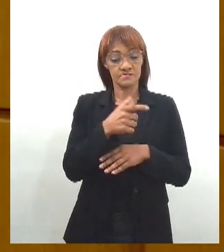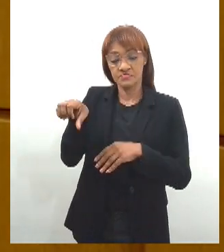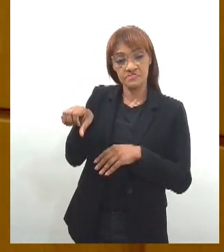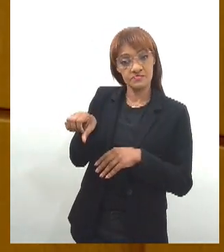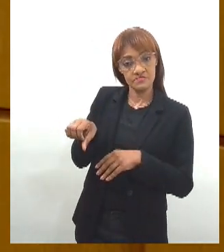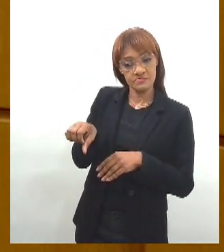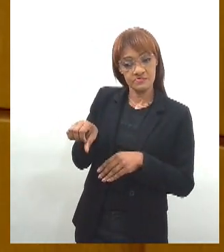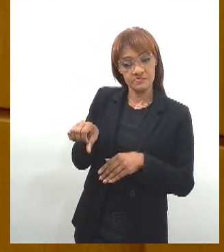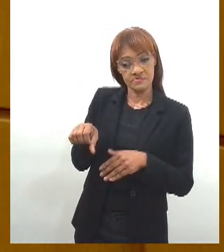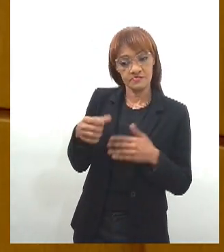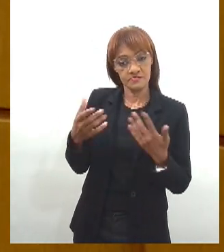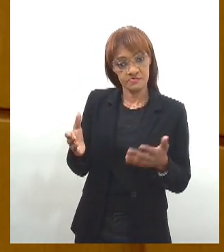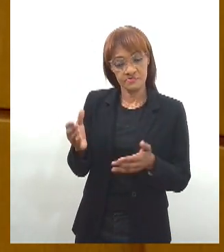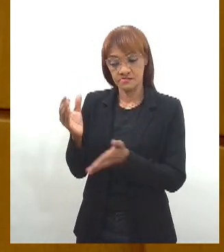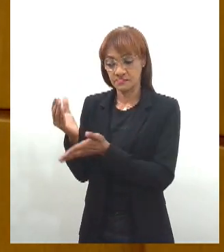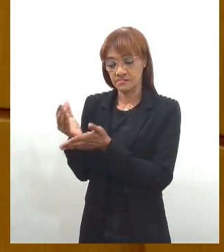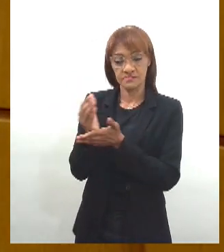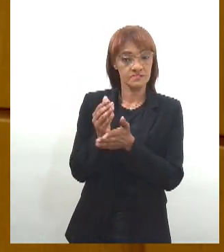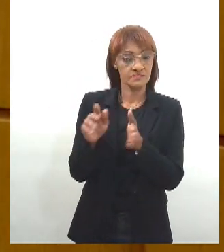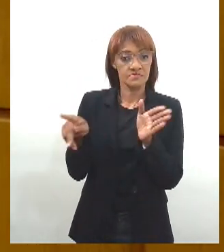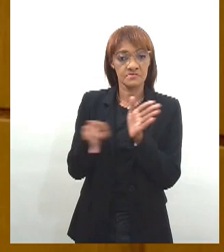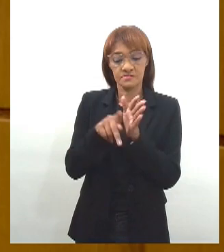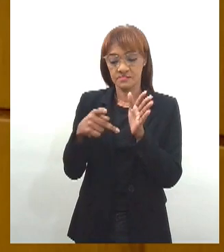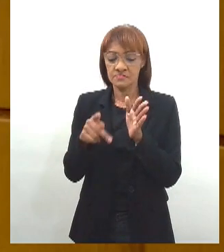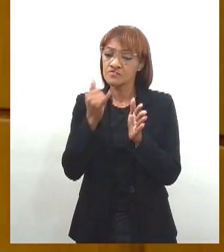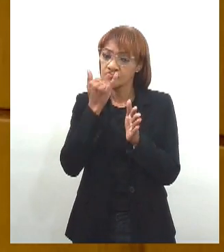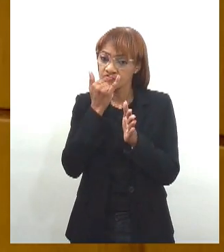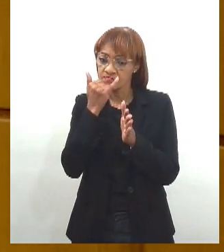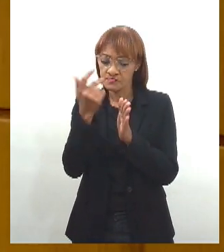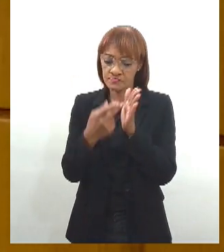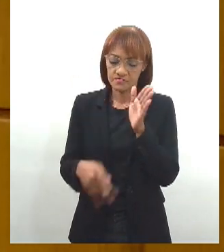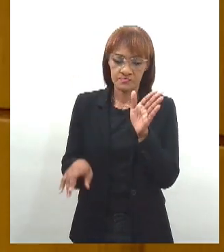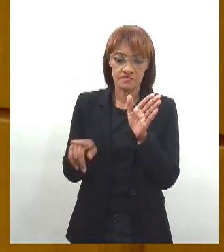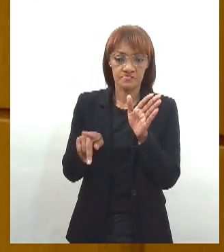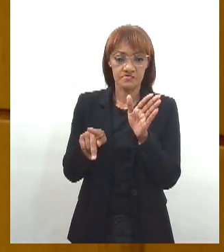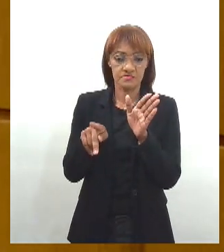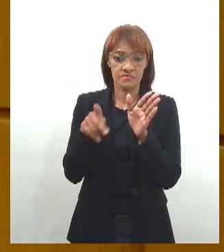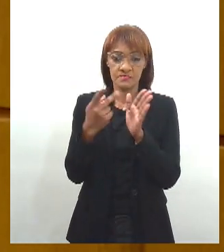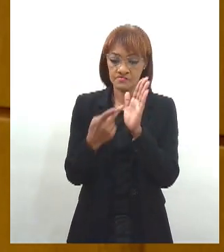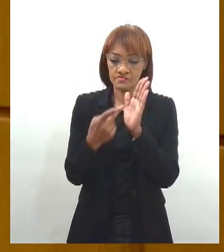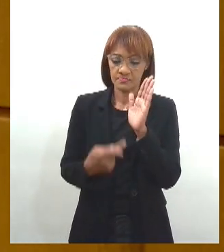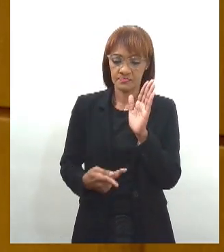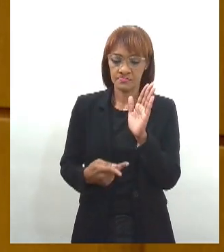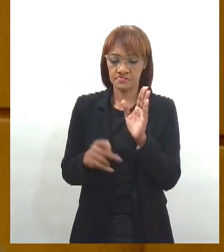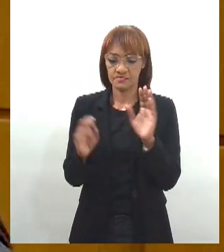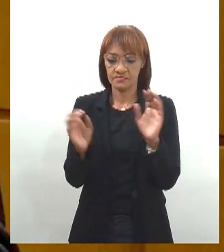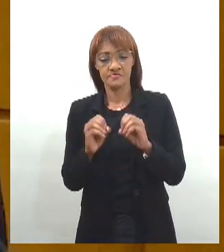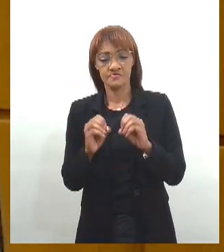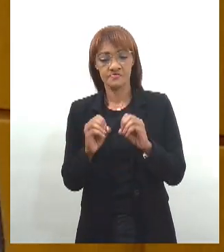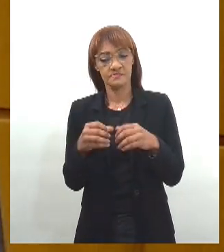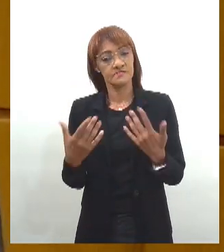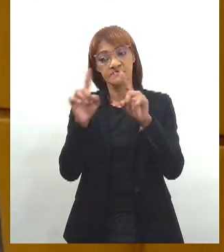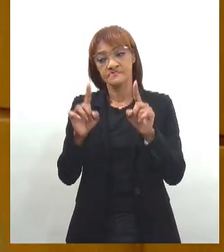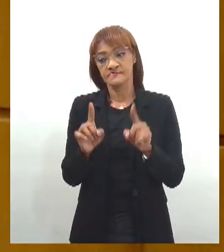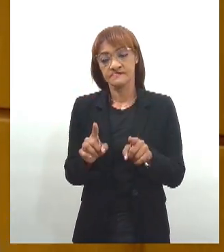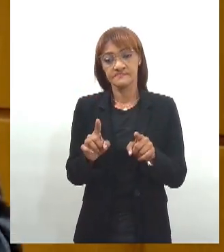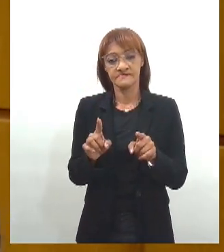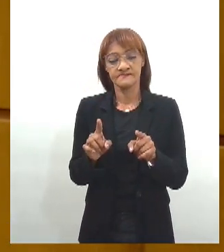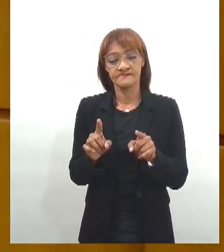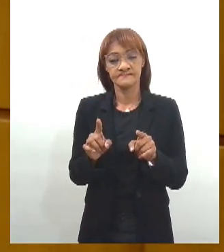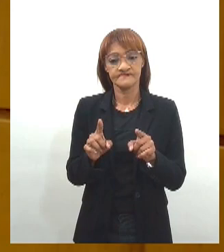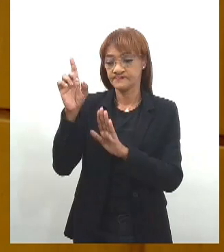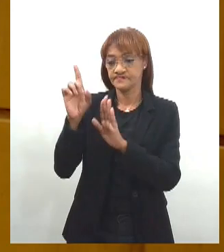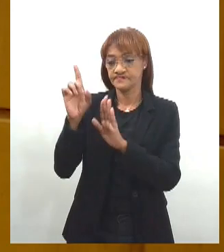não encaminhou ainda para cá um projeto de lei para regular a matéria, o servidor já não tem mais direito ao abono de permanência. E aí o que